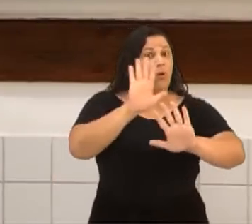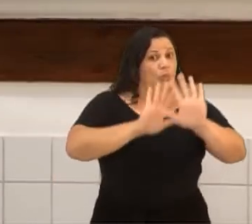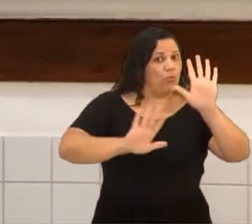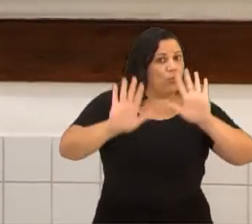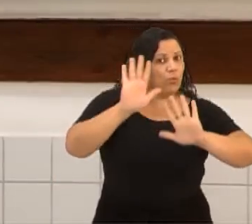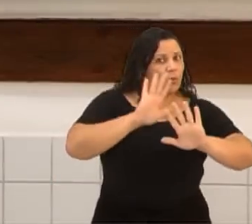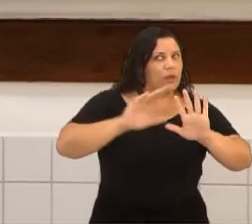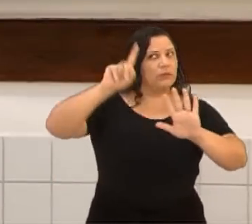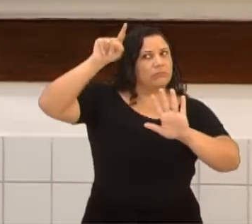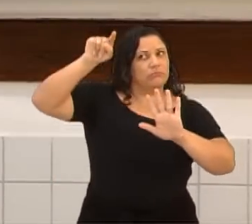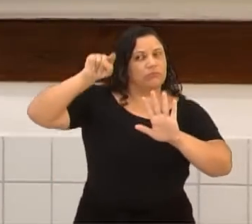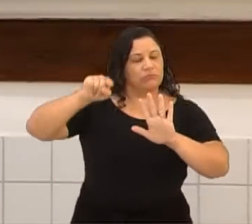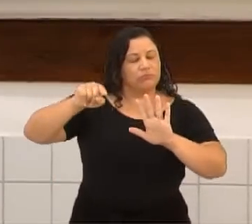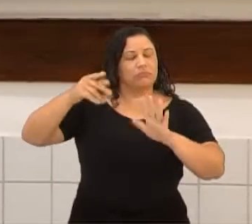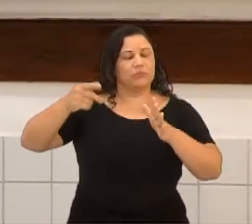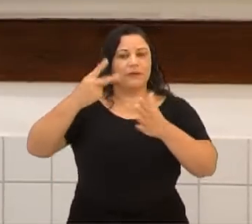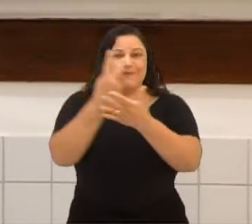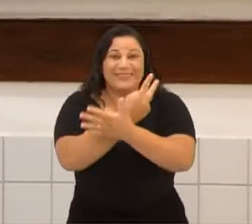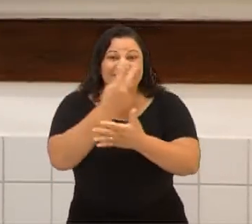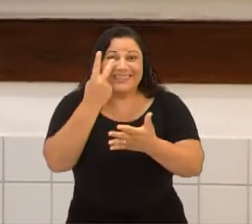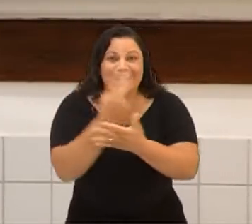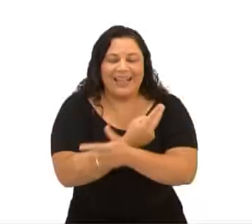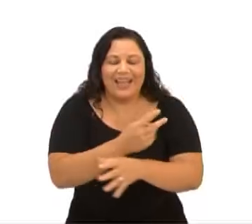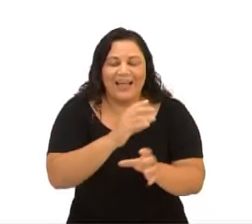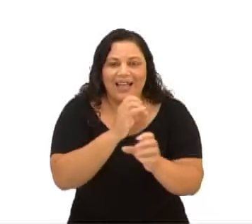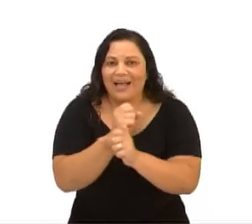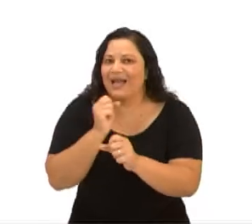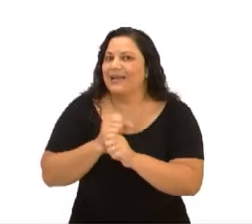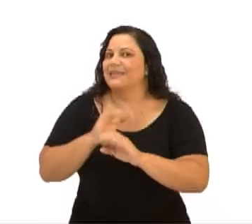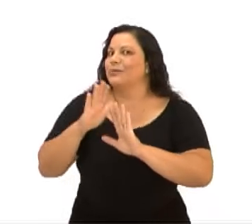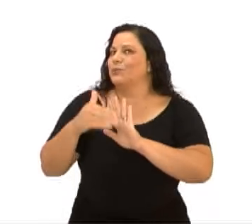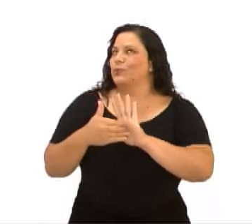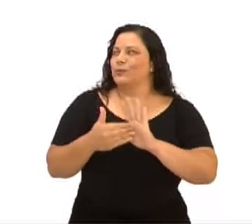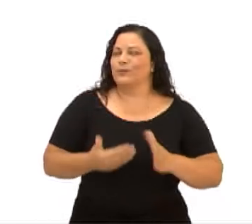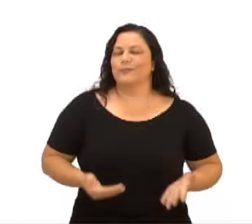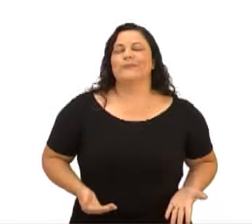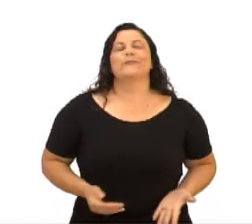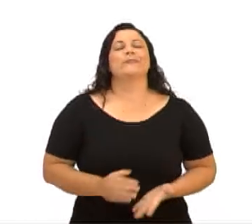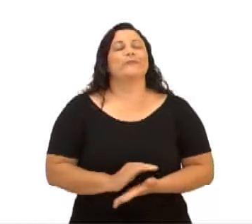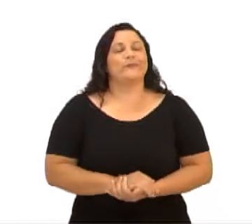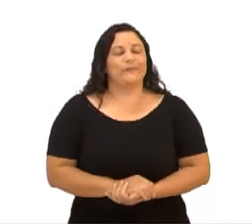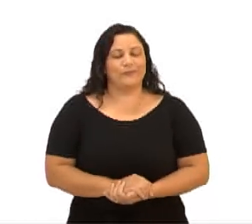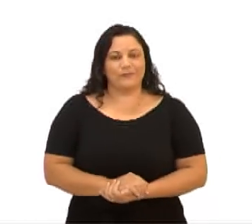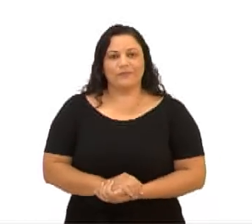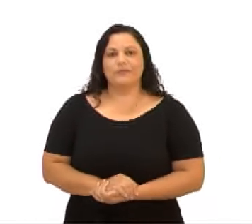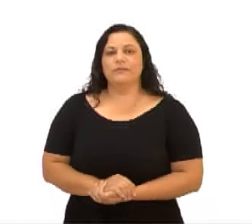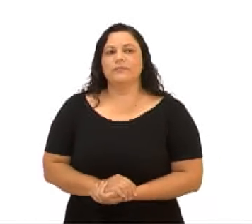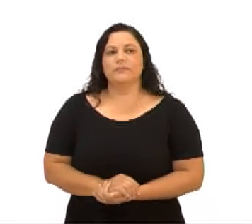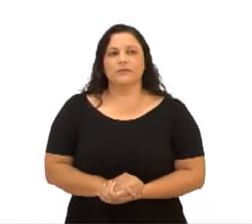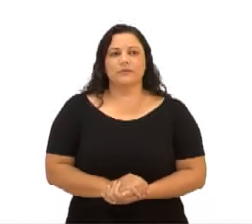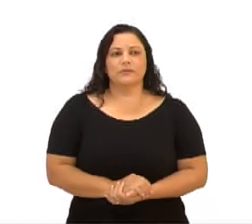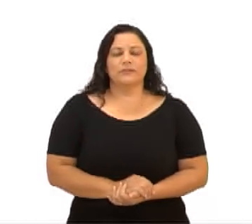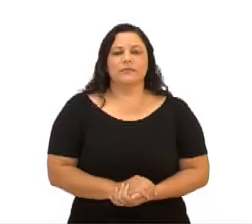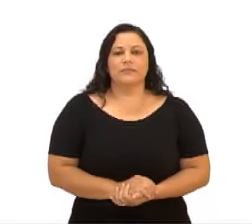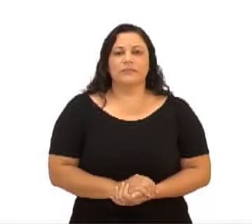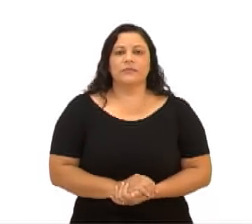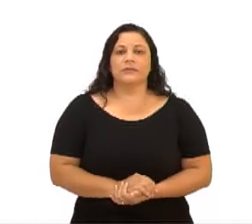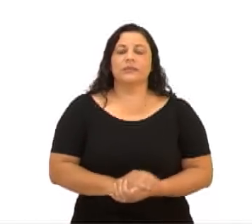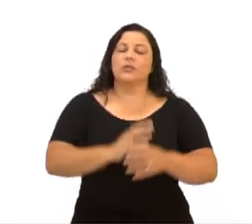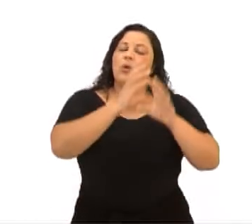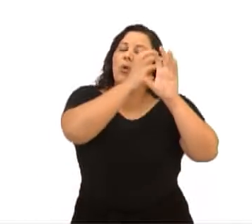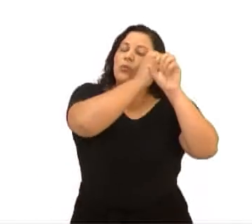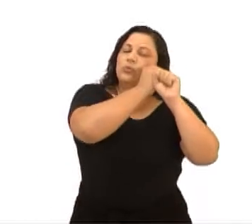com isso, senão você erra a conta inteira, certinho? Vamos para mais um então. O dormitório